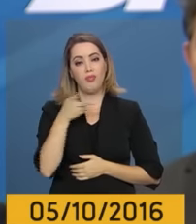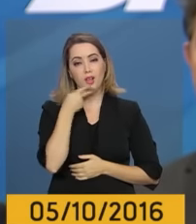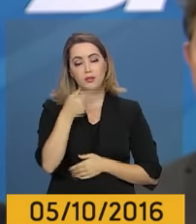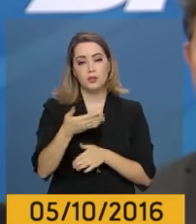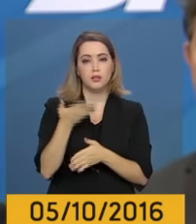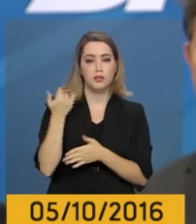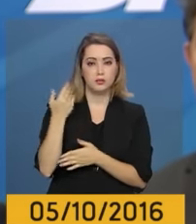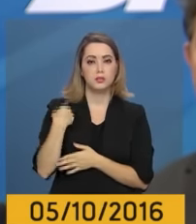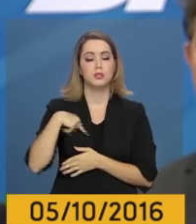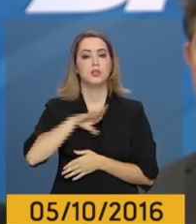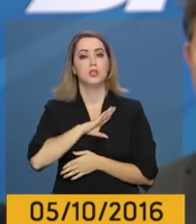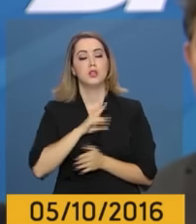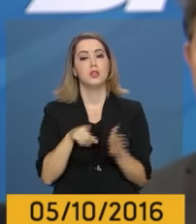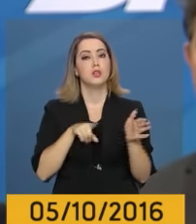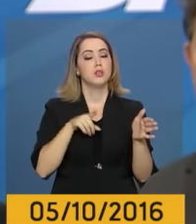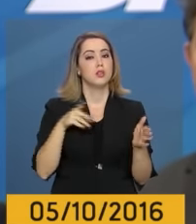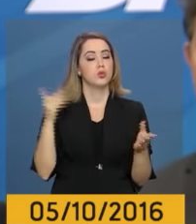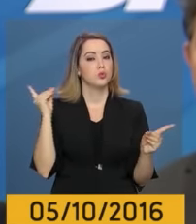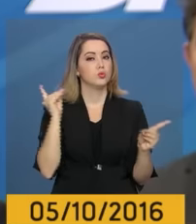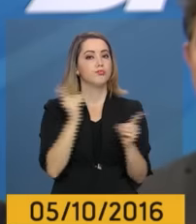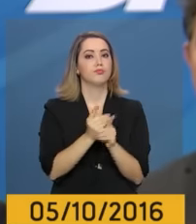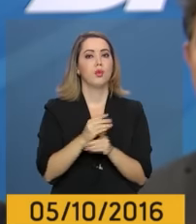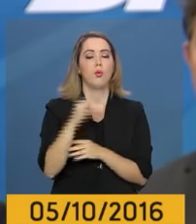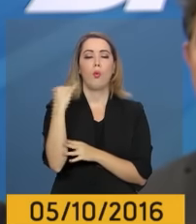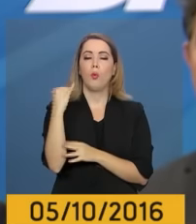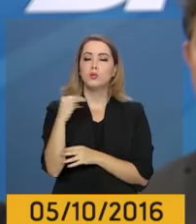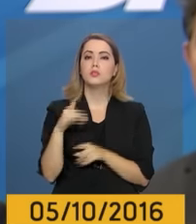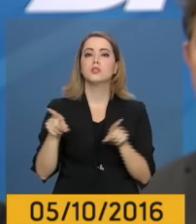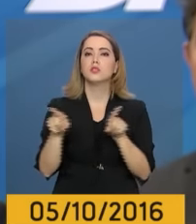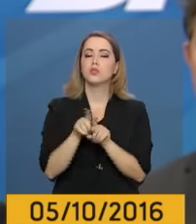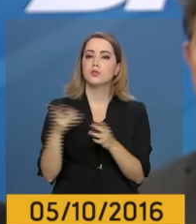científicas que aconteceram particularmente nos últimos 20 anos